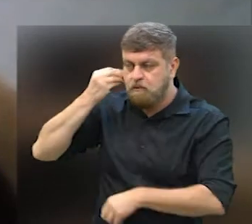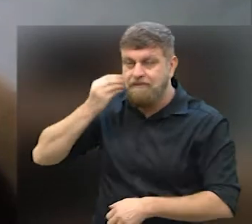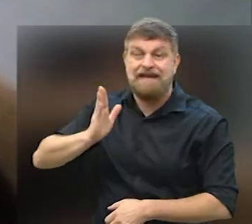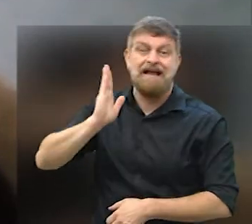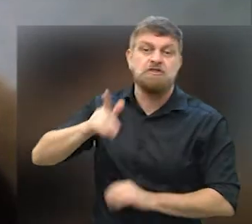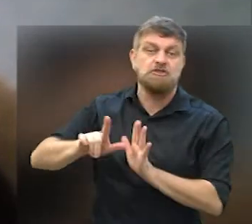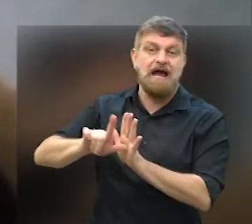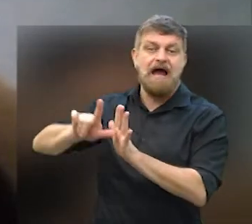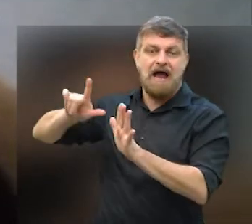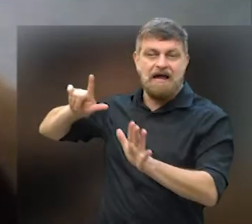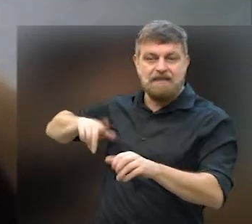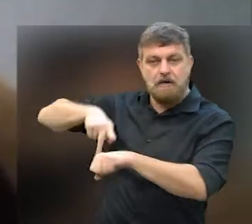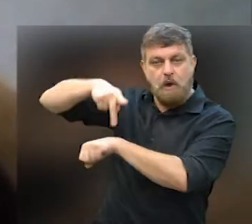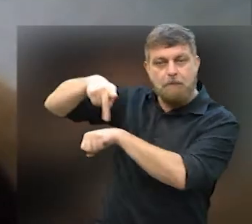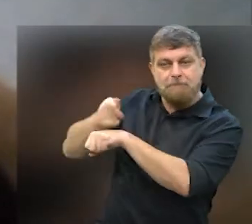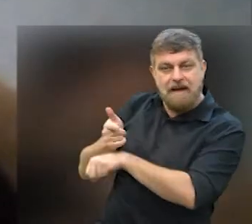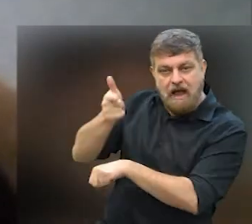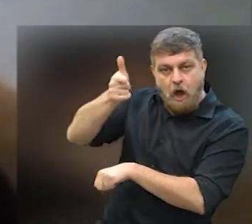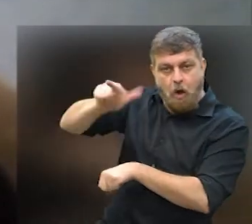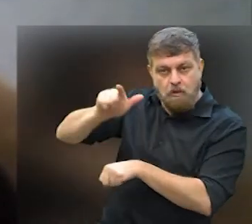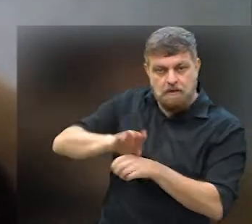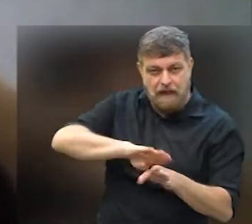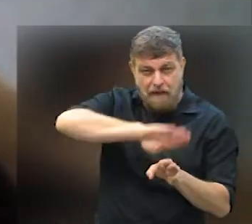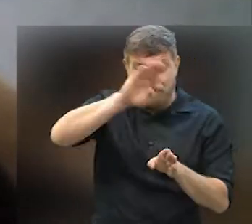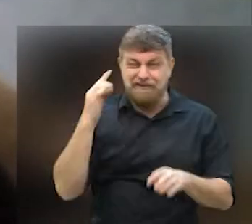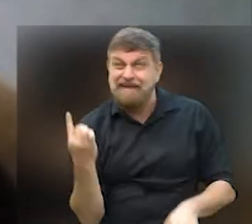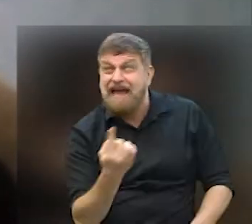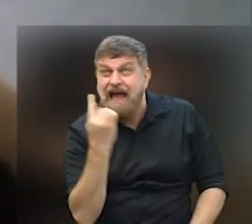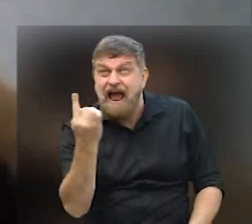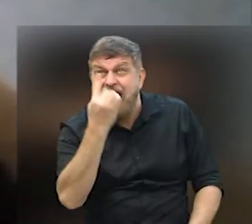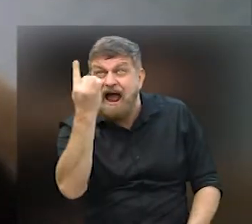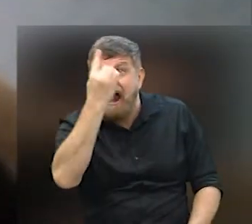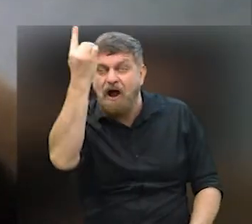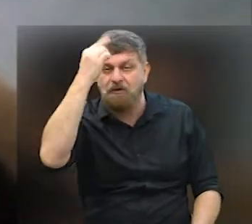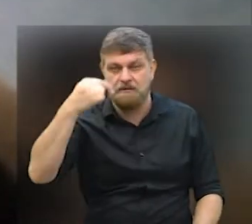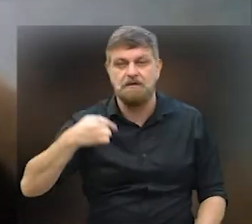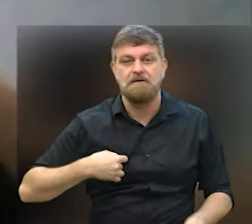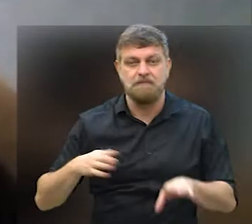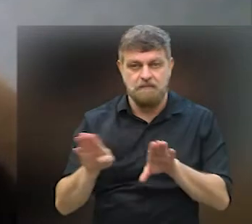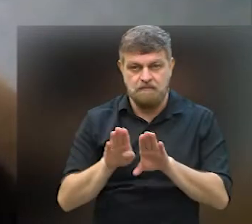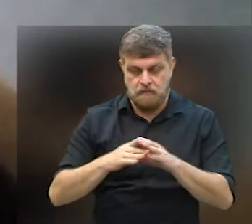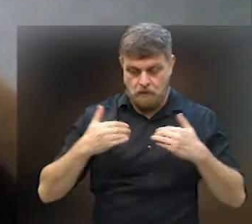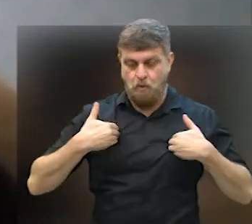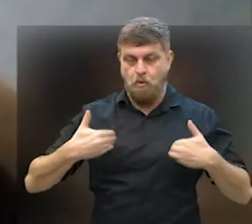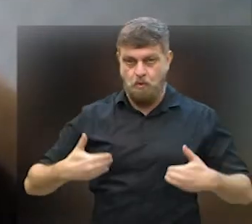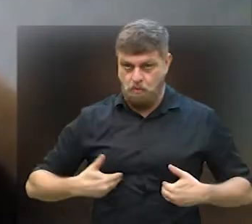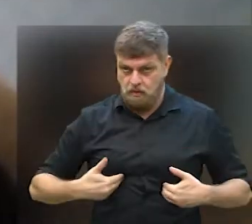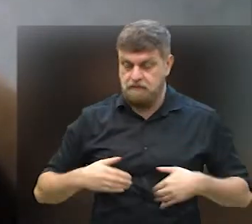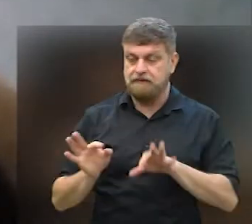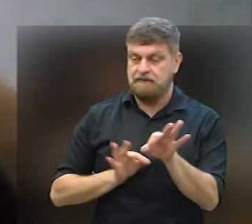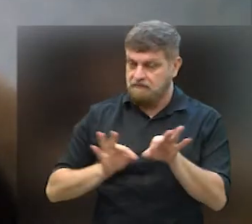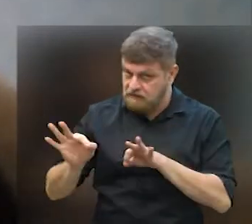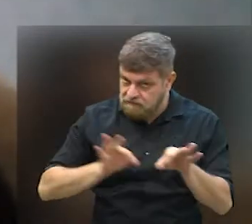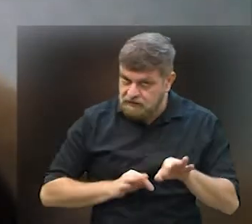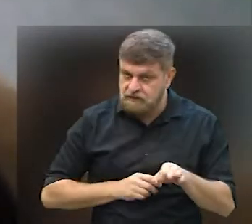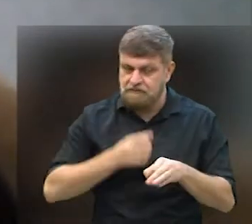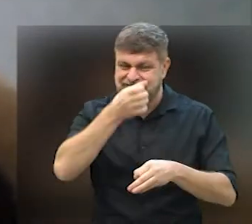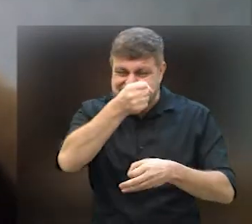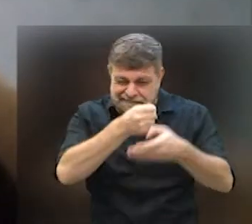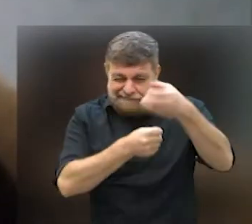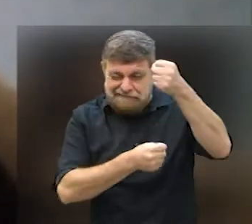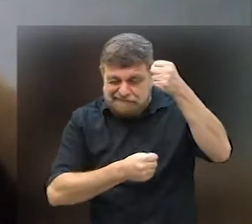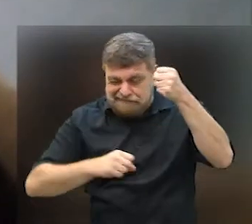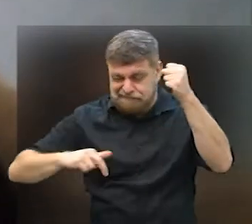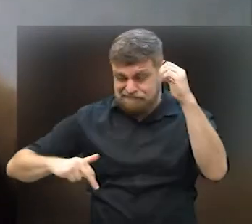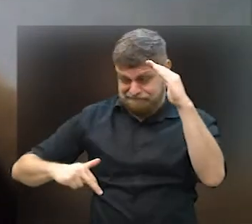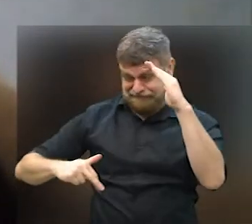experiências anteriores em outros países, em outras altas montanhas. Também é necessário um excelente condicionamento físico para escalar o Everest.